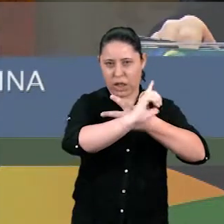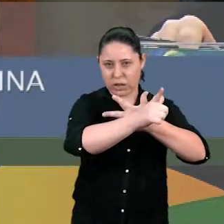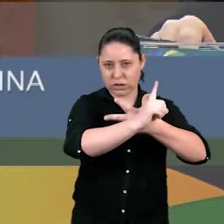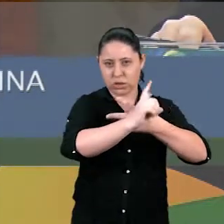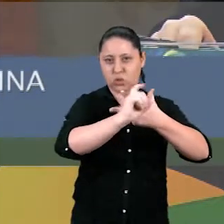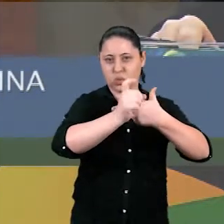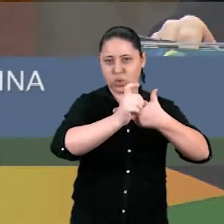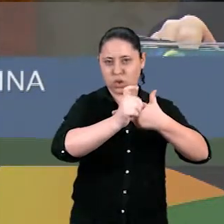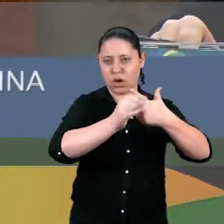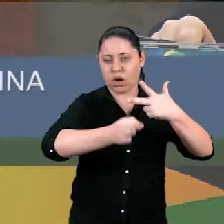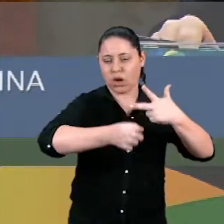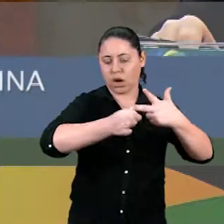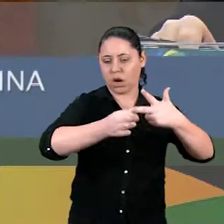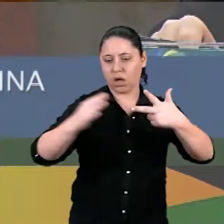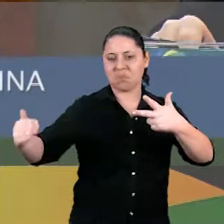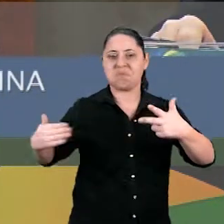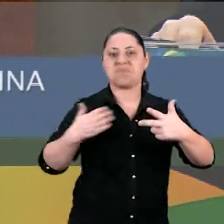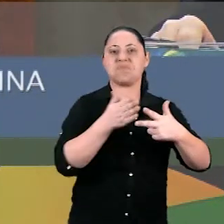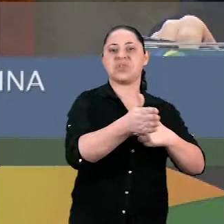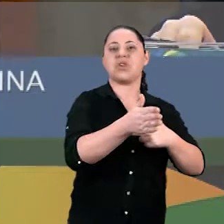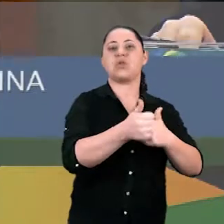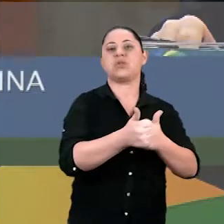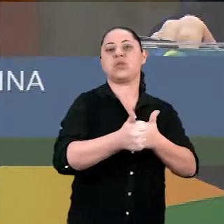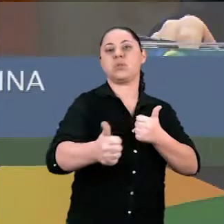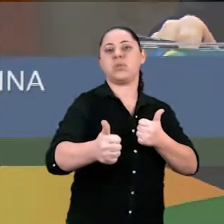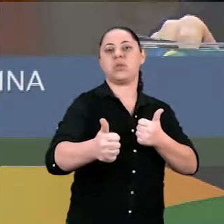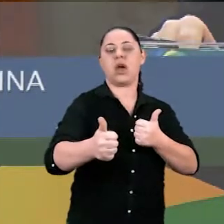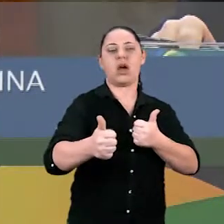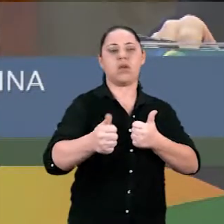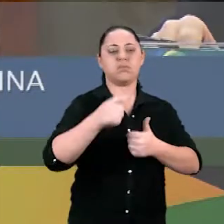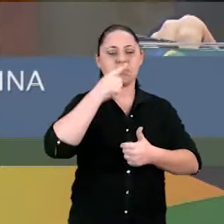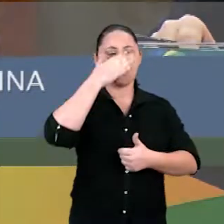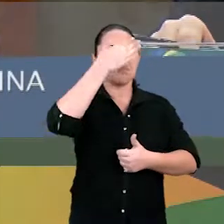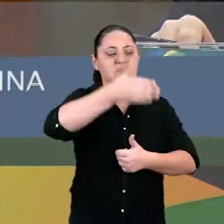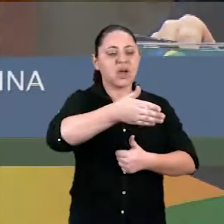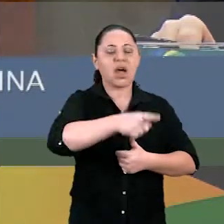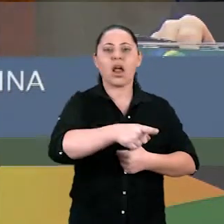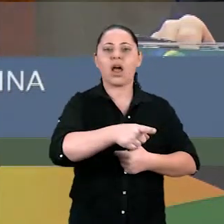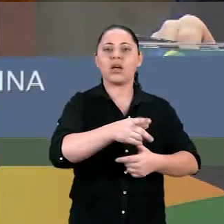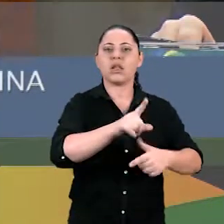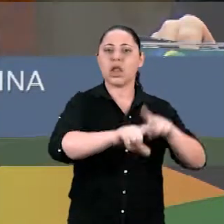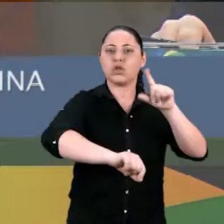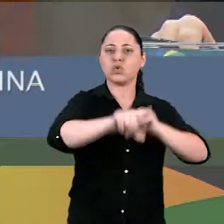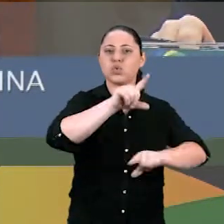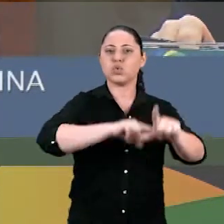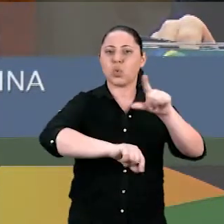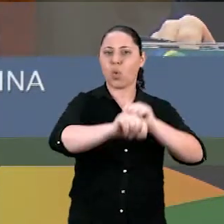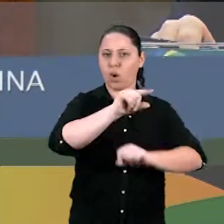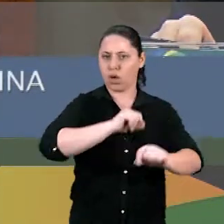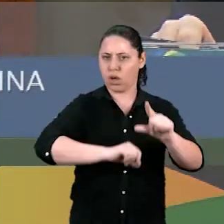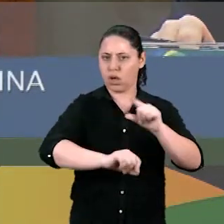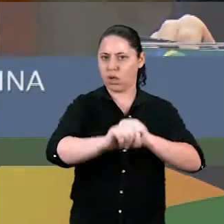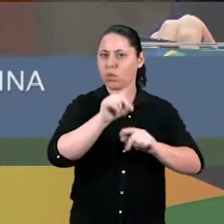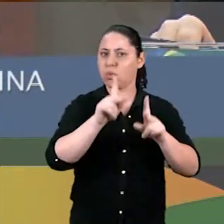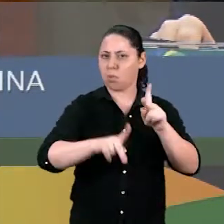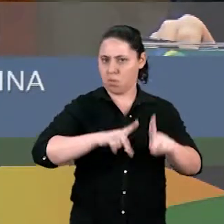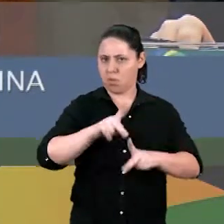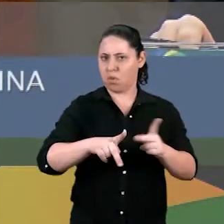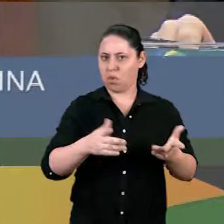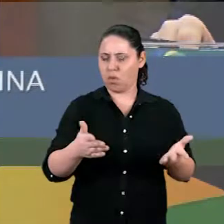tribunais salvando a população das suas próprias escolhas, a partir do momento em que não souberam, talvez, de